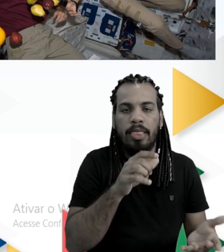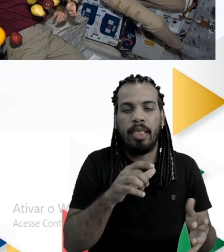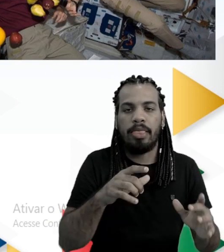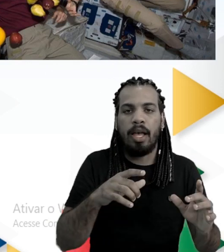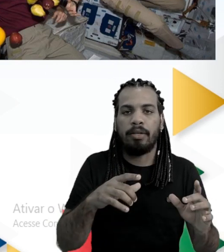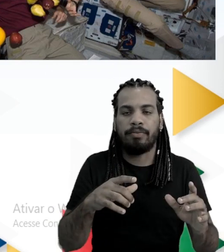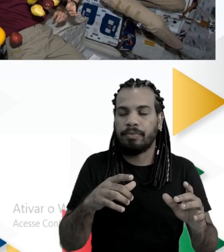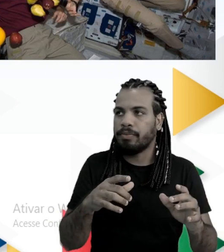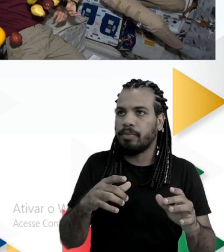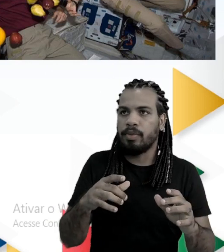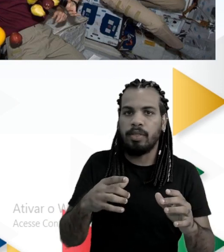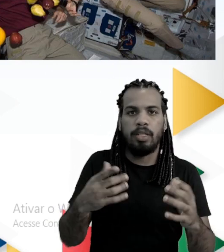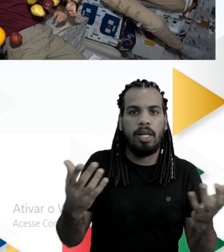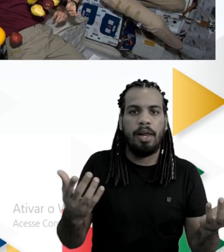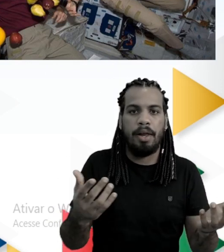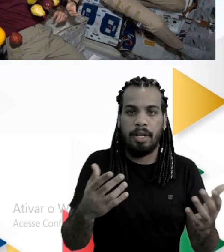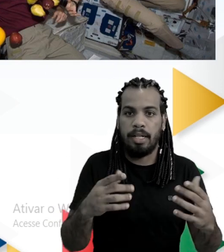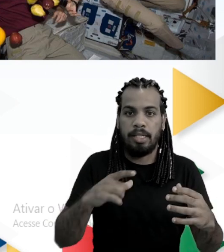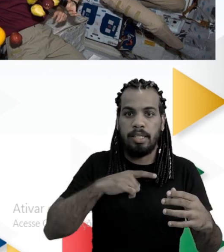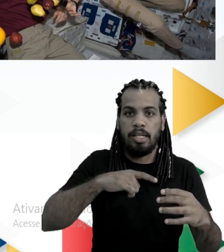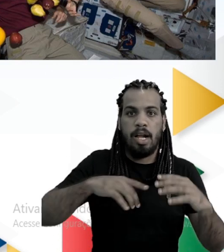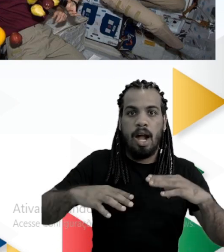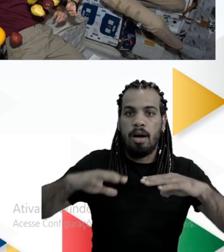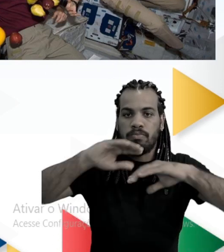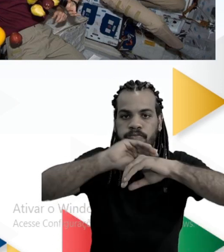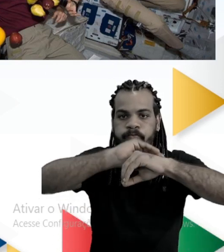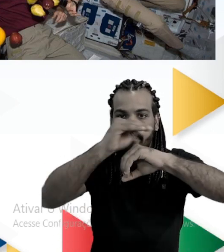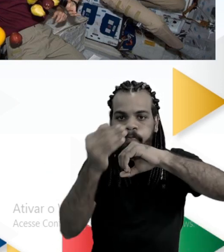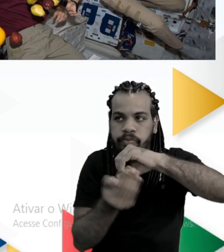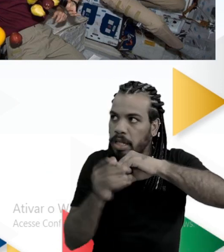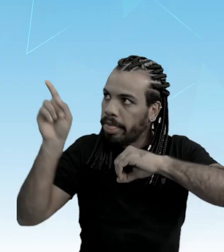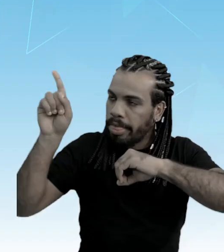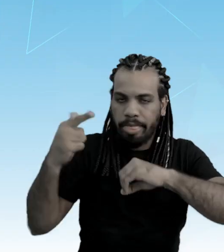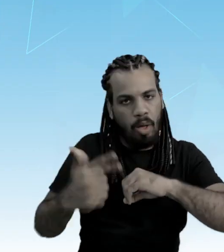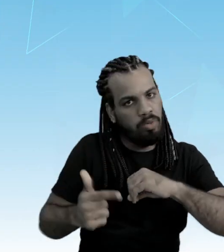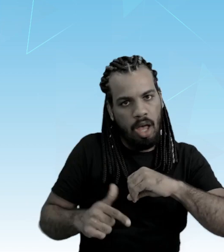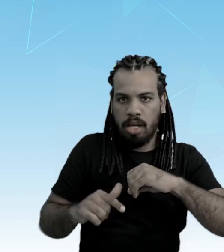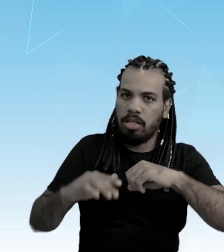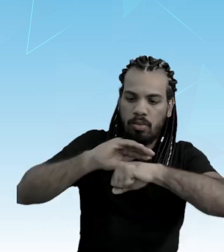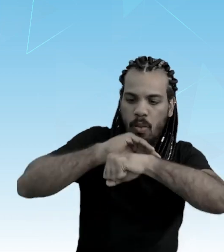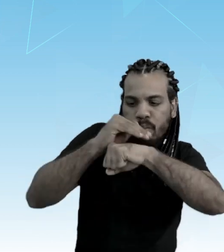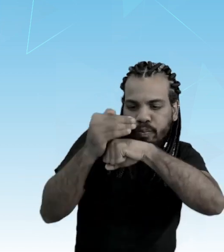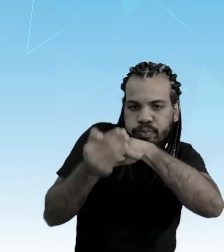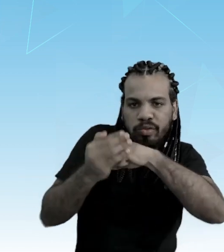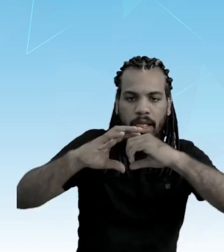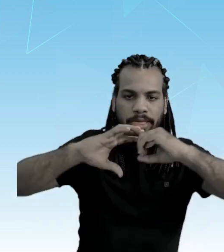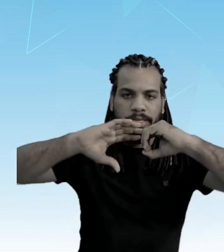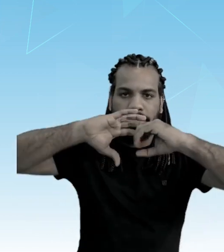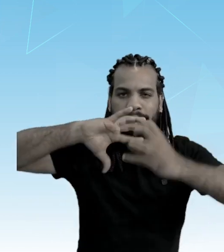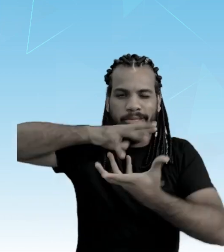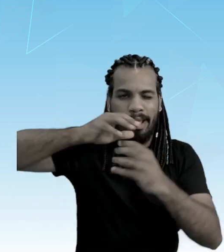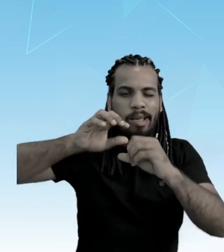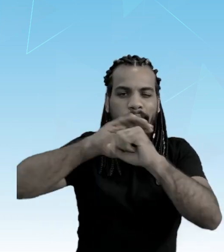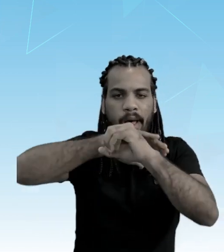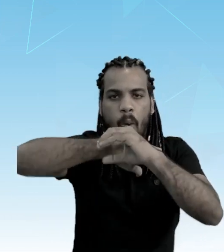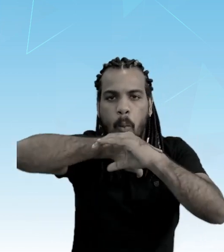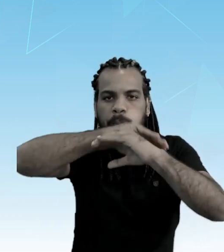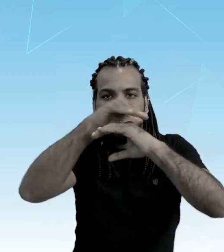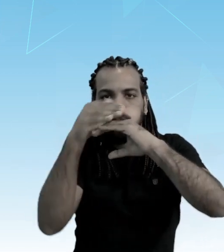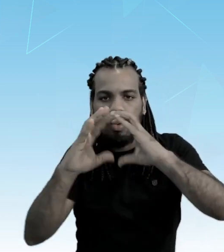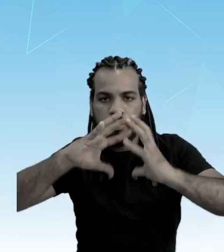teria ali o quê? A atmosfera, e tudo que se encontra fixo na superfície terrestre